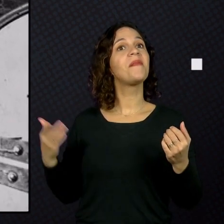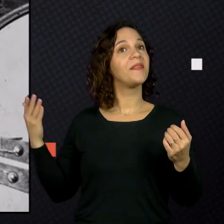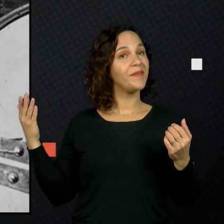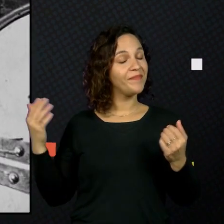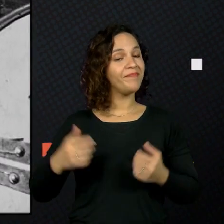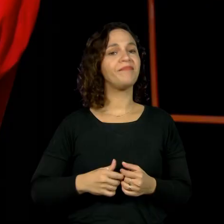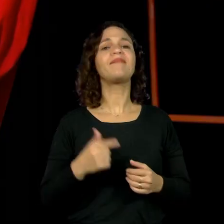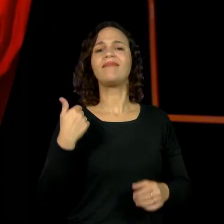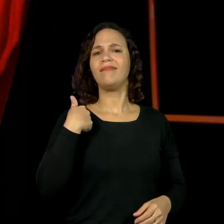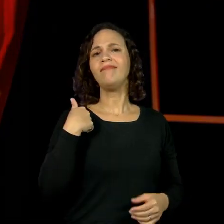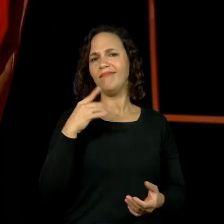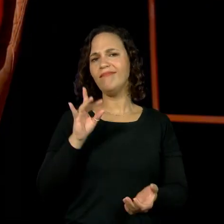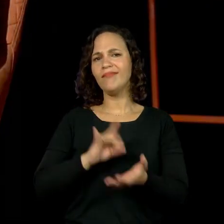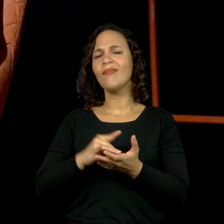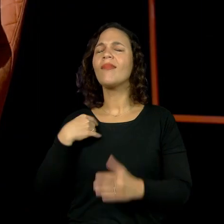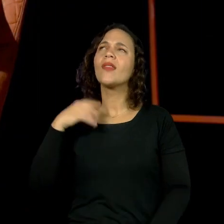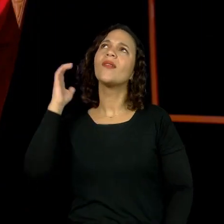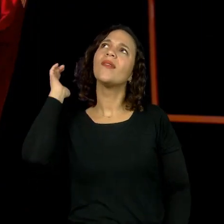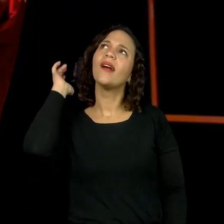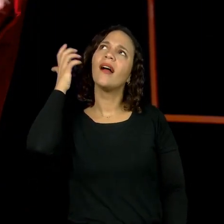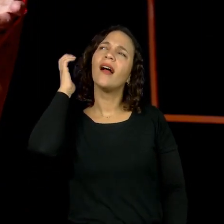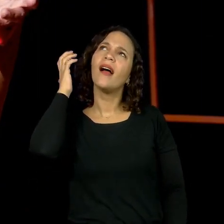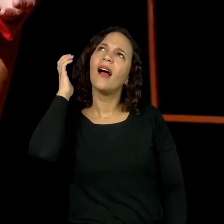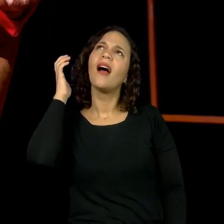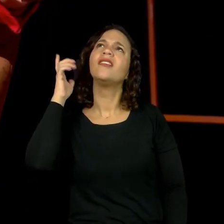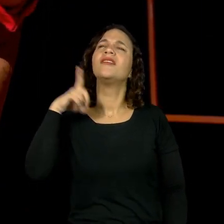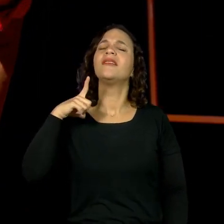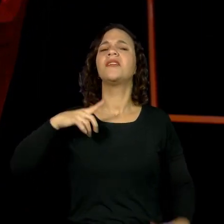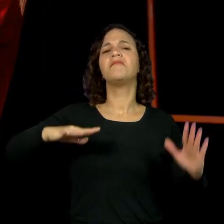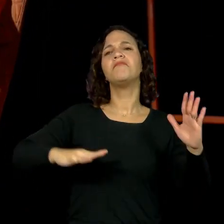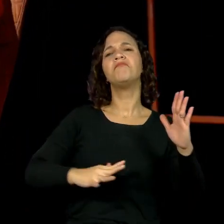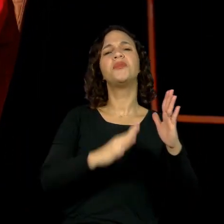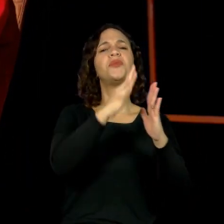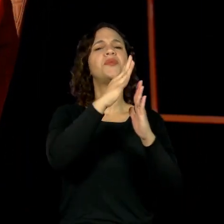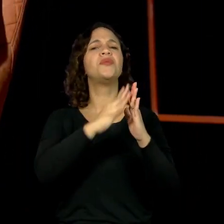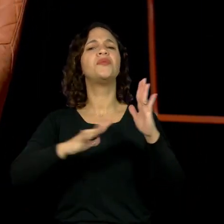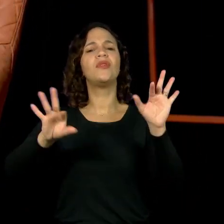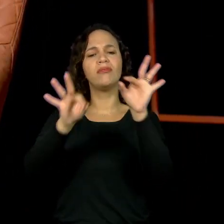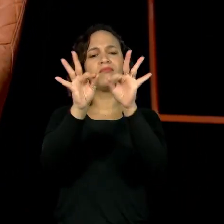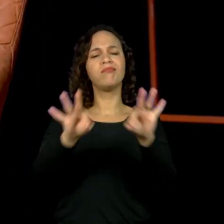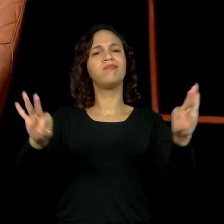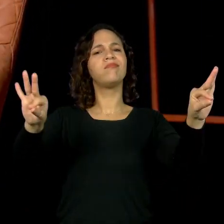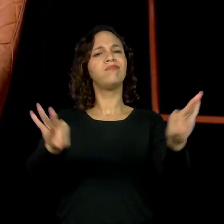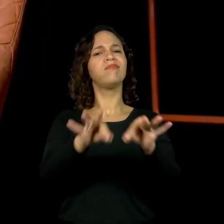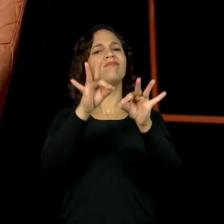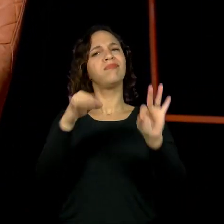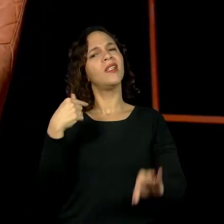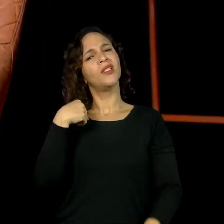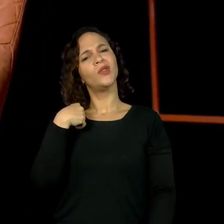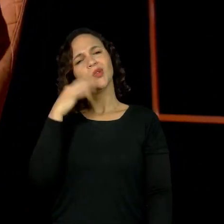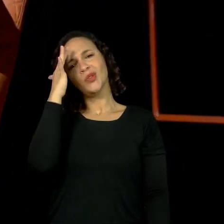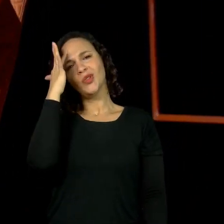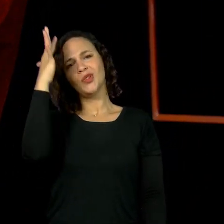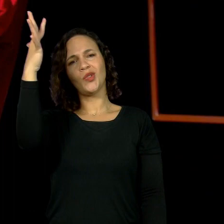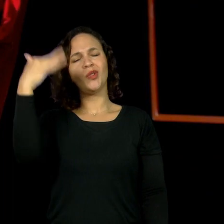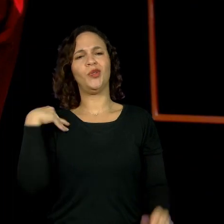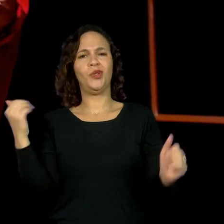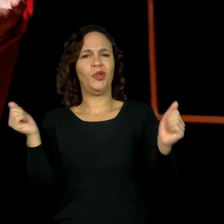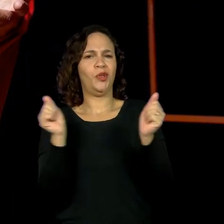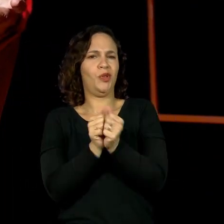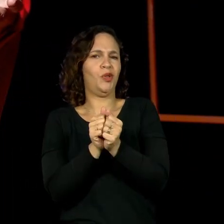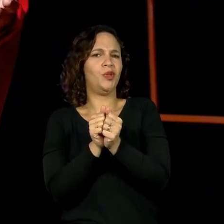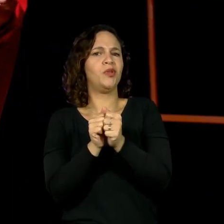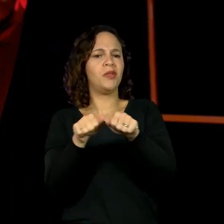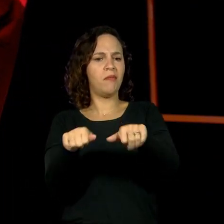eu sonhava assim, se eu ouvia a rádio, grandes orquestras acompanhando os cantores e tal, eu sonhava cantar com grandes orquestras e tal.